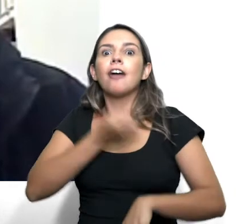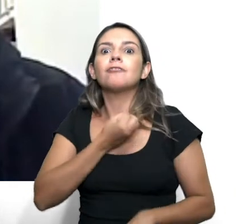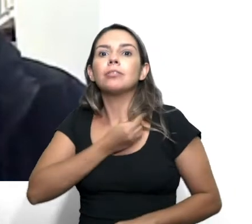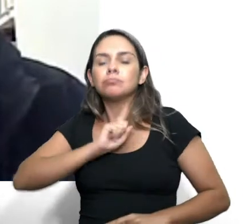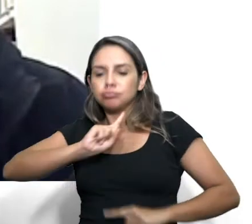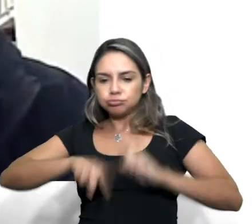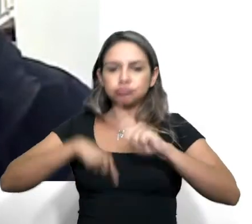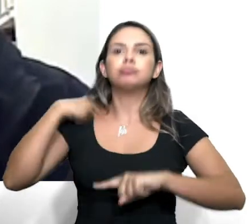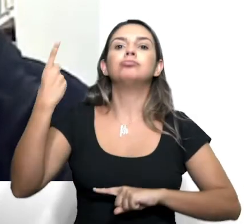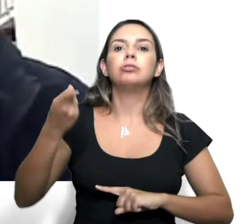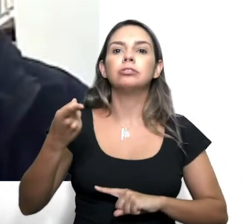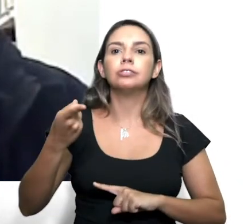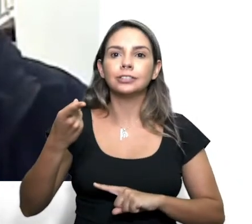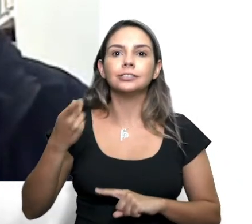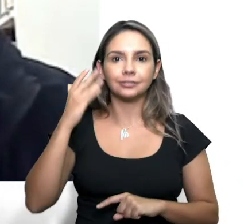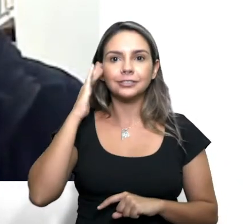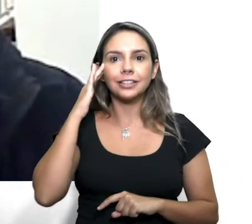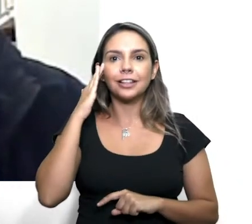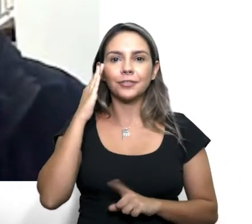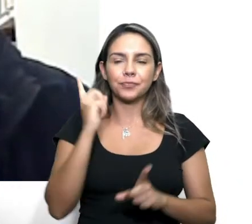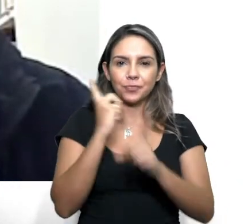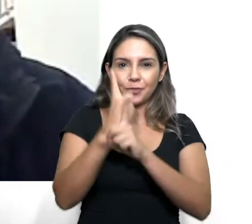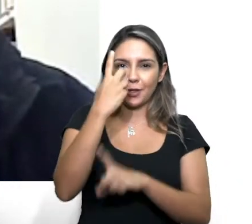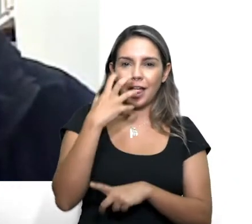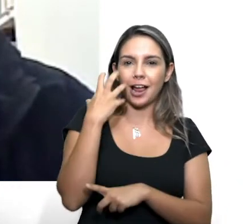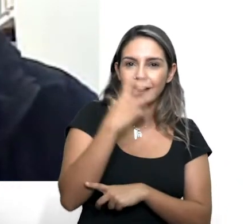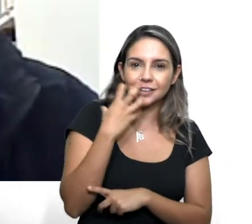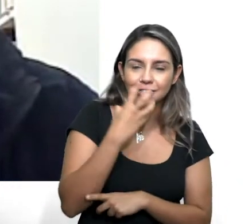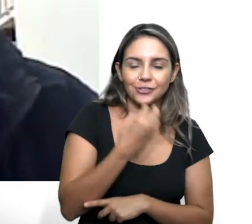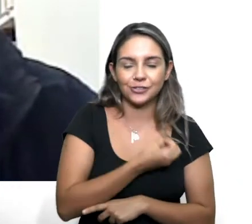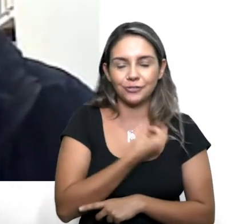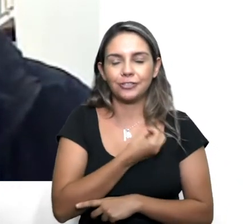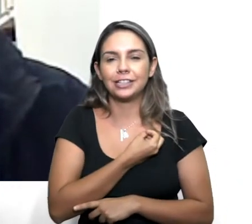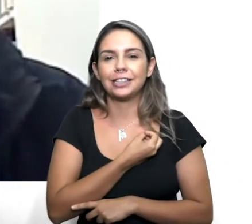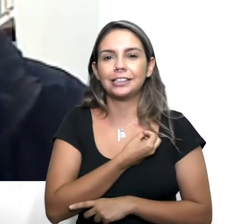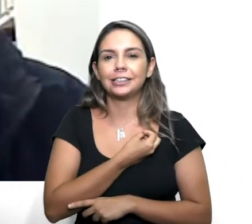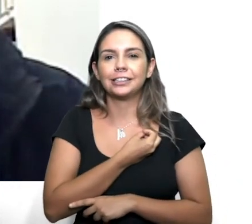que nos faz encontrar uma canção de vida